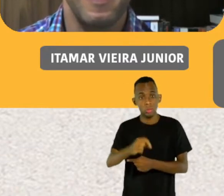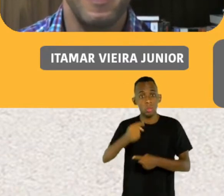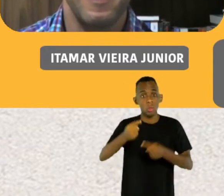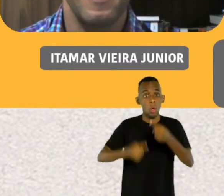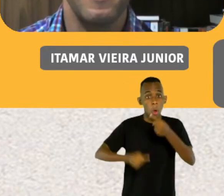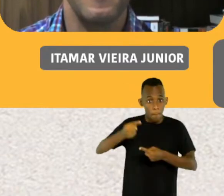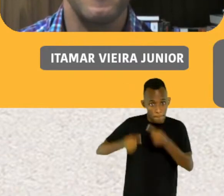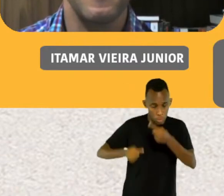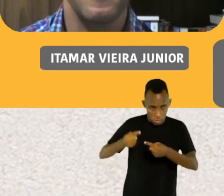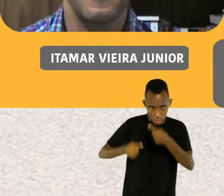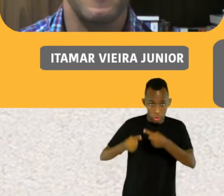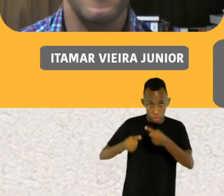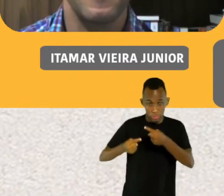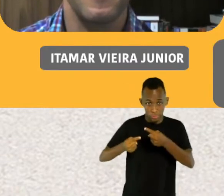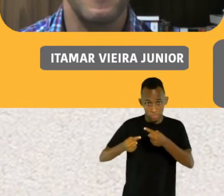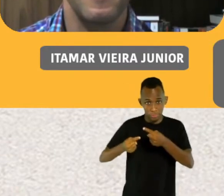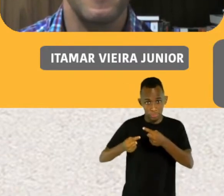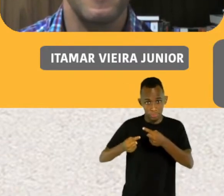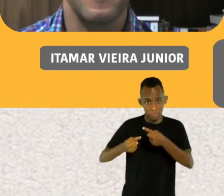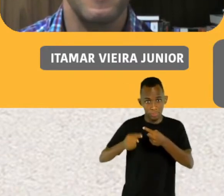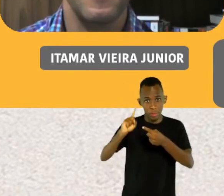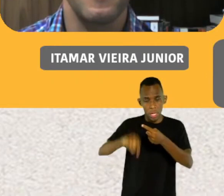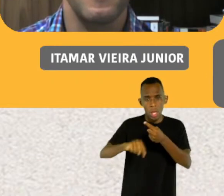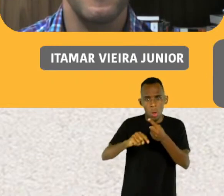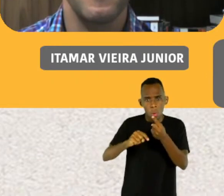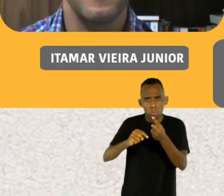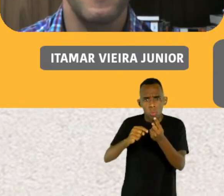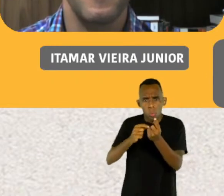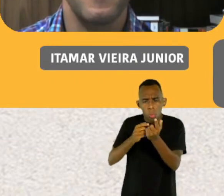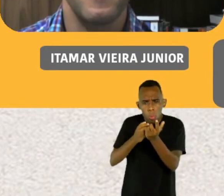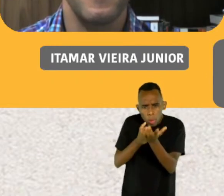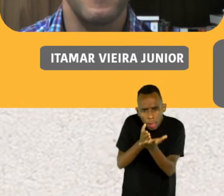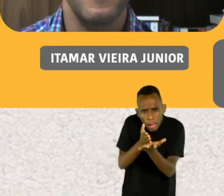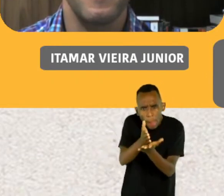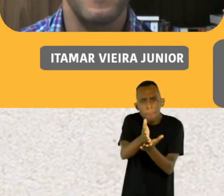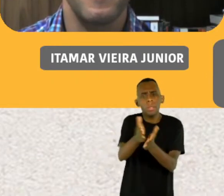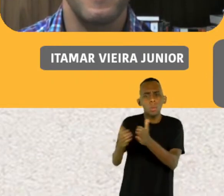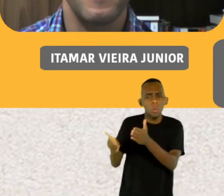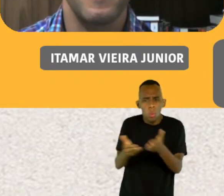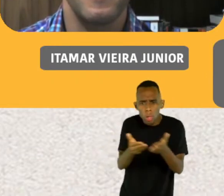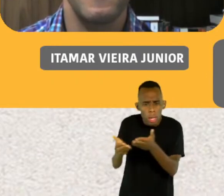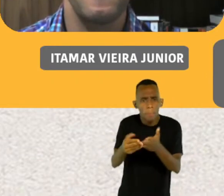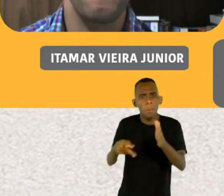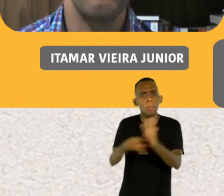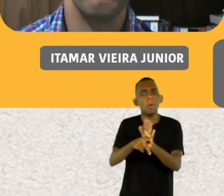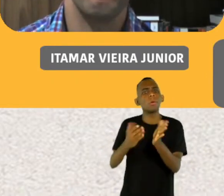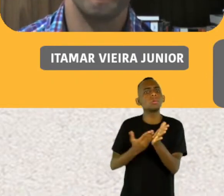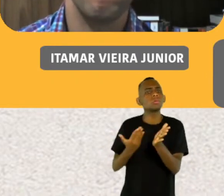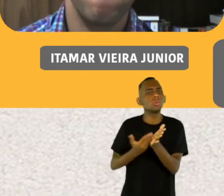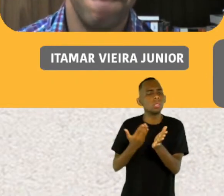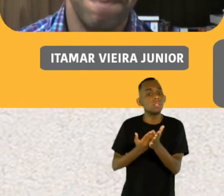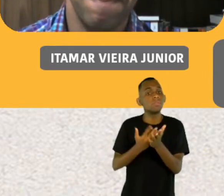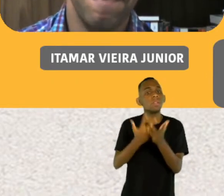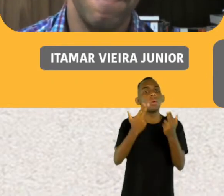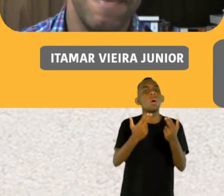maiúsculo, é a bússola do seu livro, Sérgio, assim como a mesma pergunta para o Itamar?